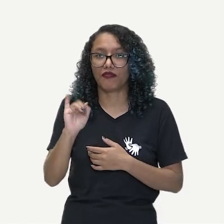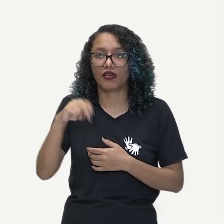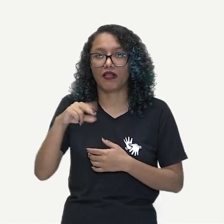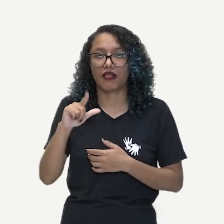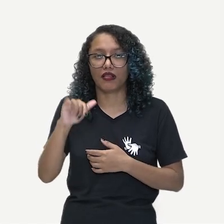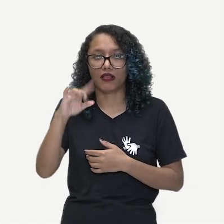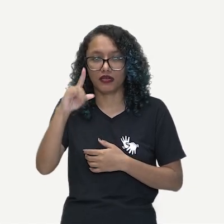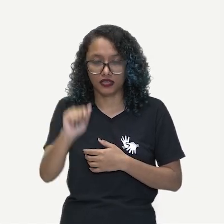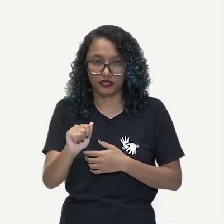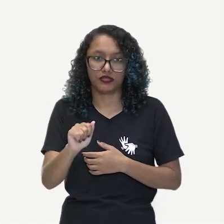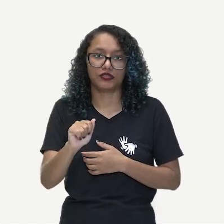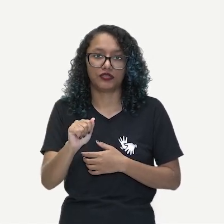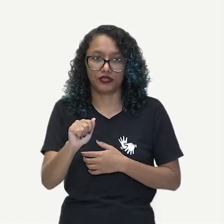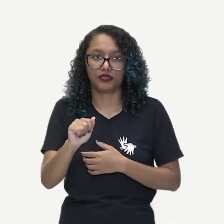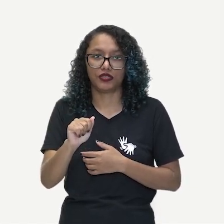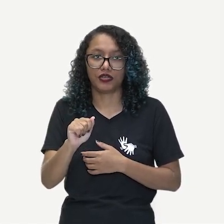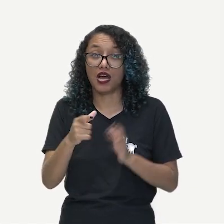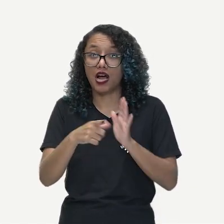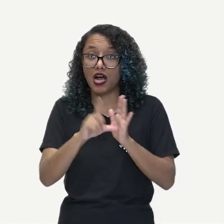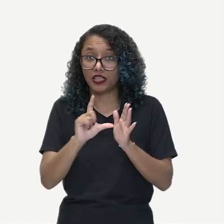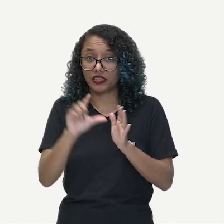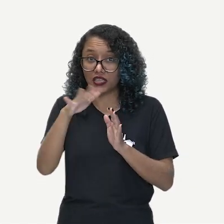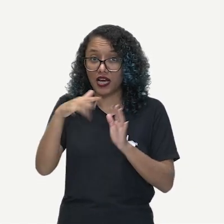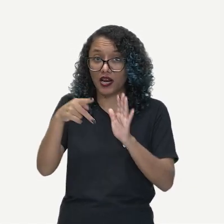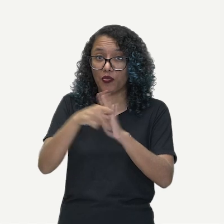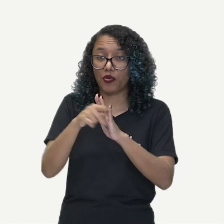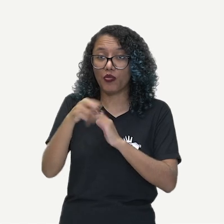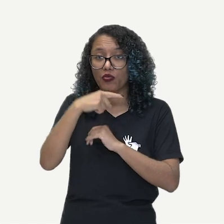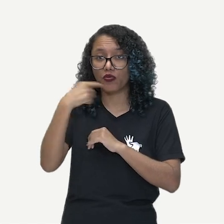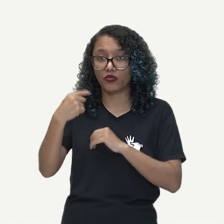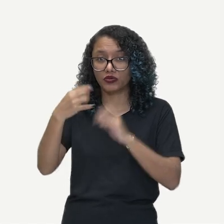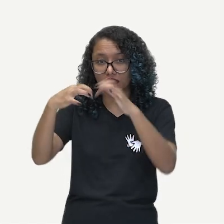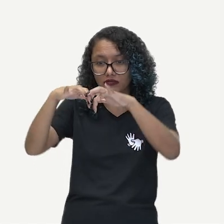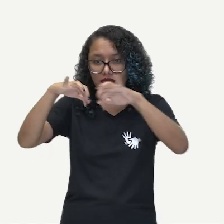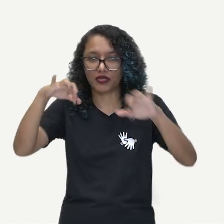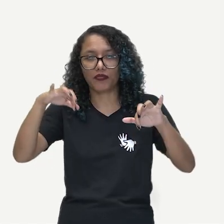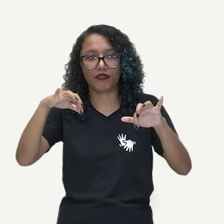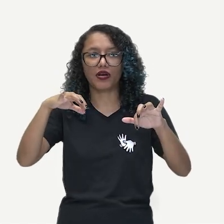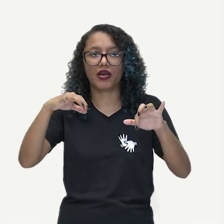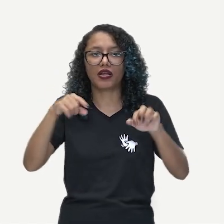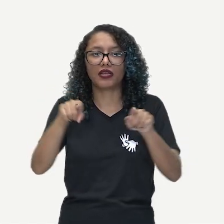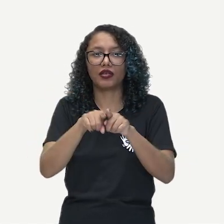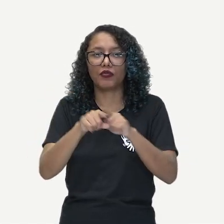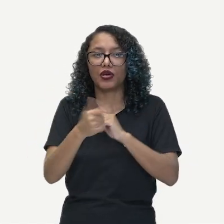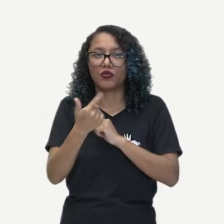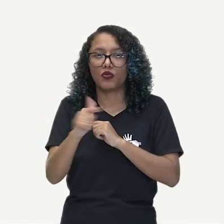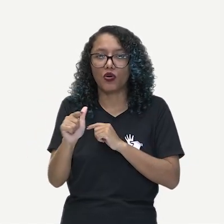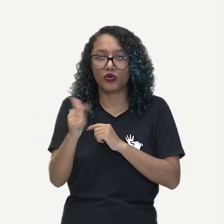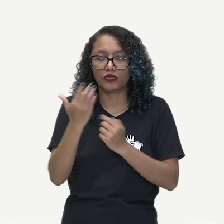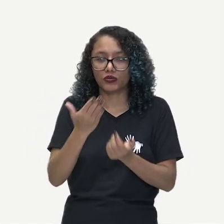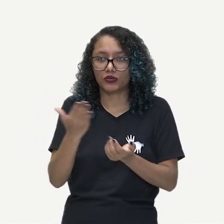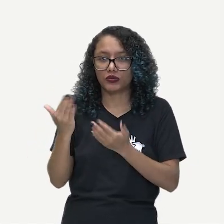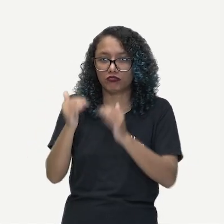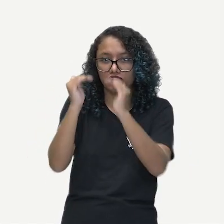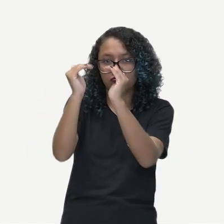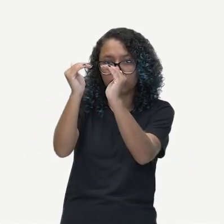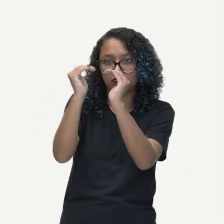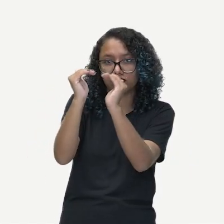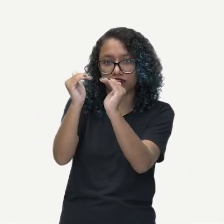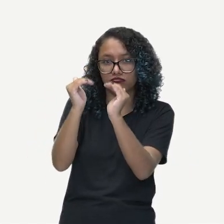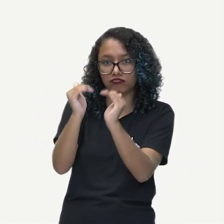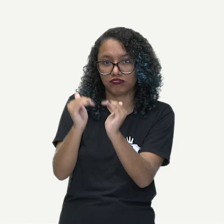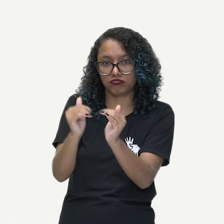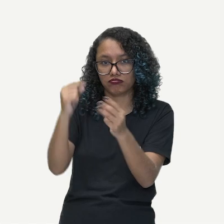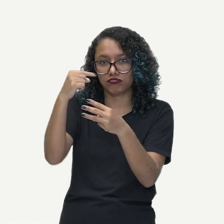território que era o Império Russo, o surgimento dos países chamados países bálticos,